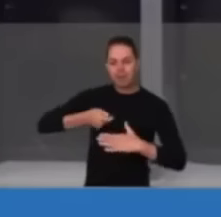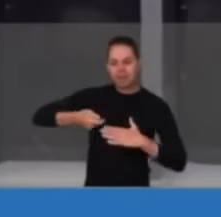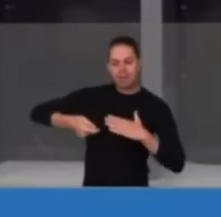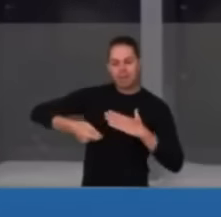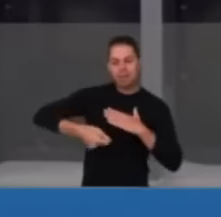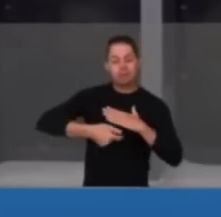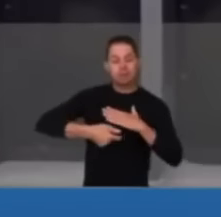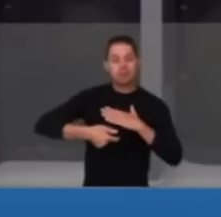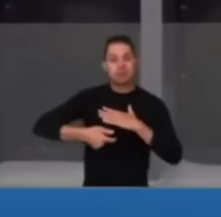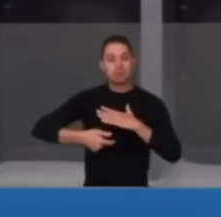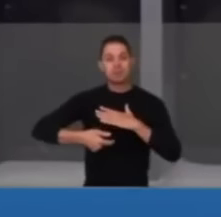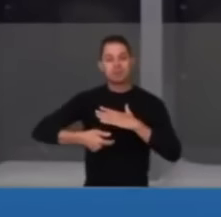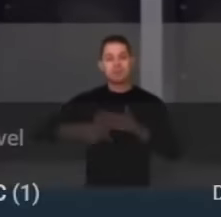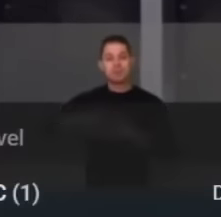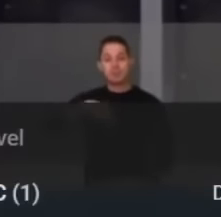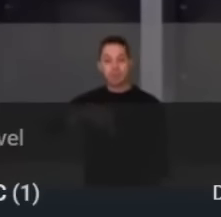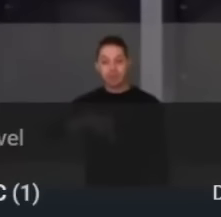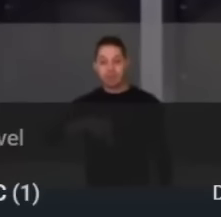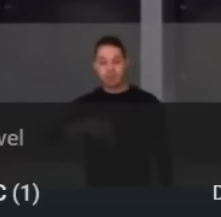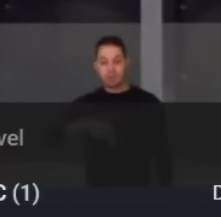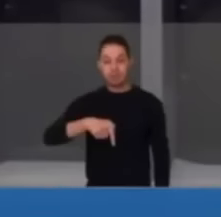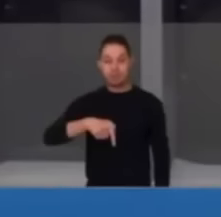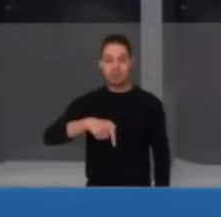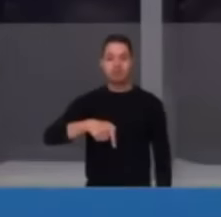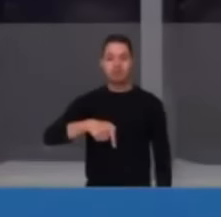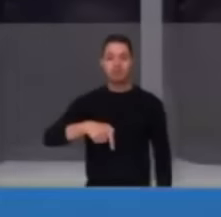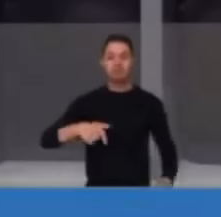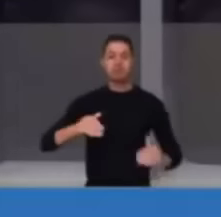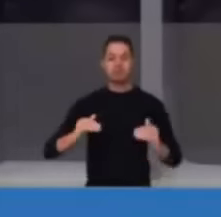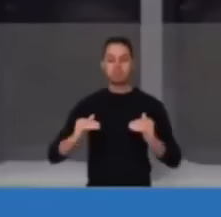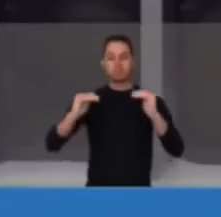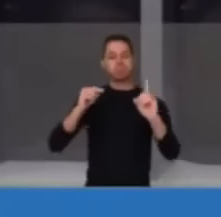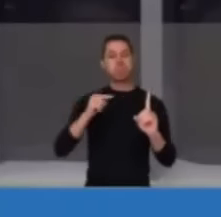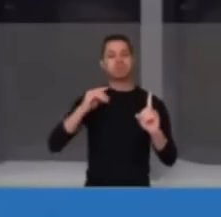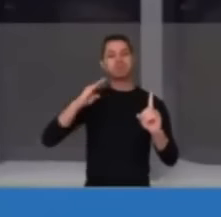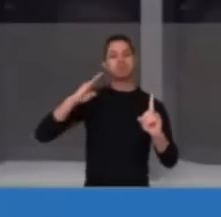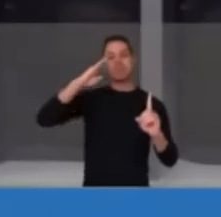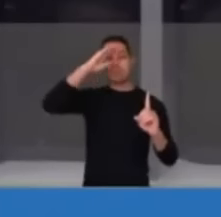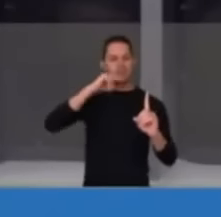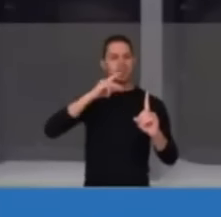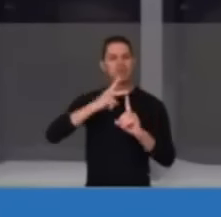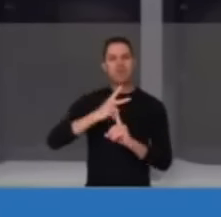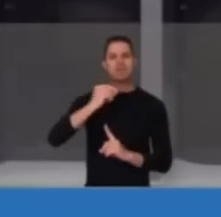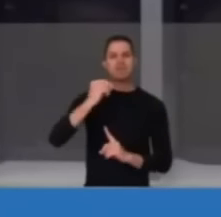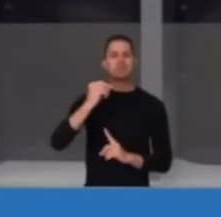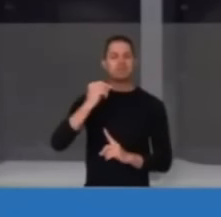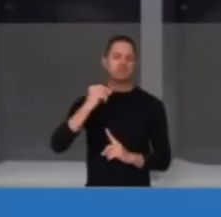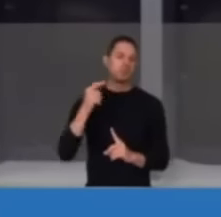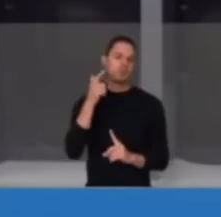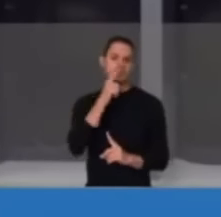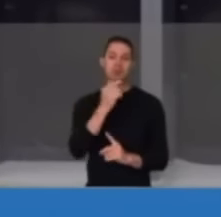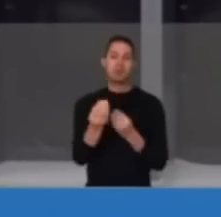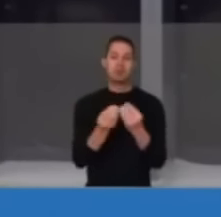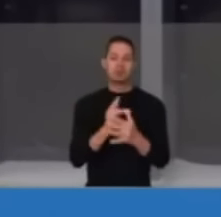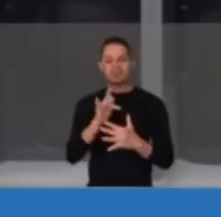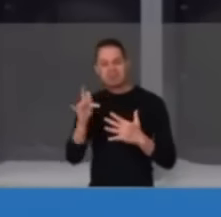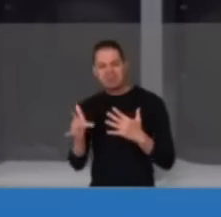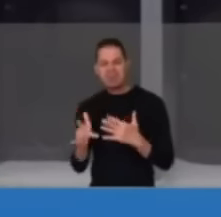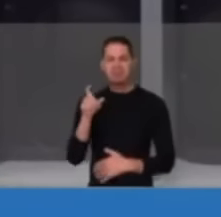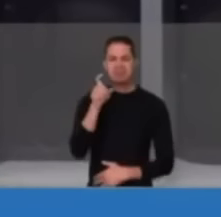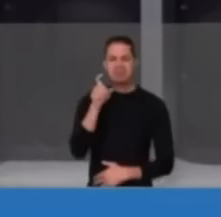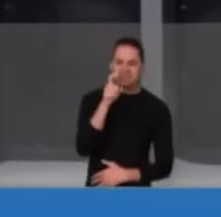News aqui o endeusado foi Jair bolsonaro ele venceu Através disso das redes sociais da mentira